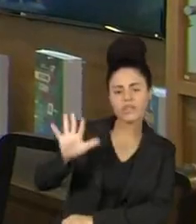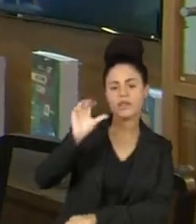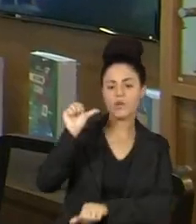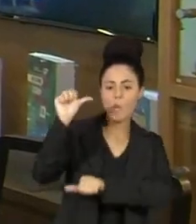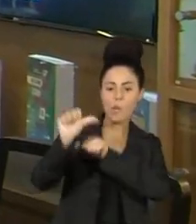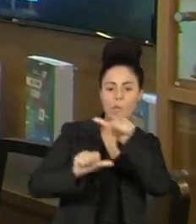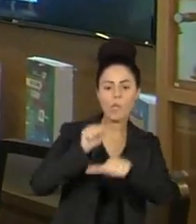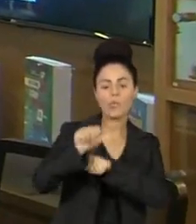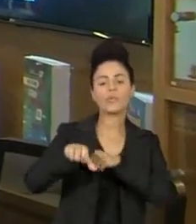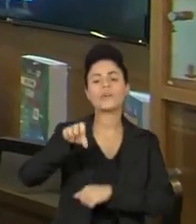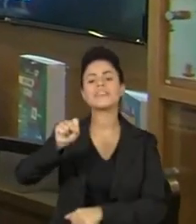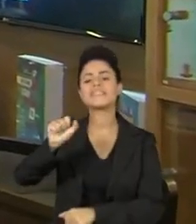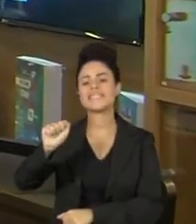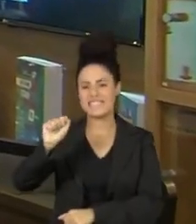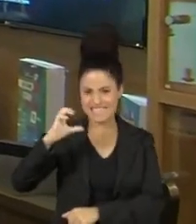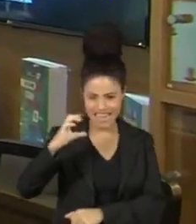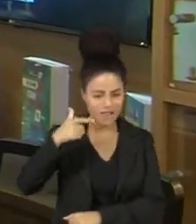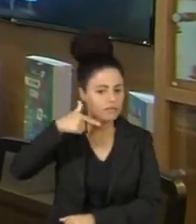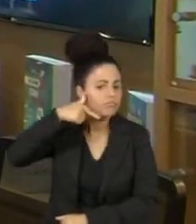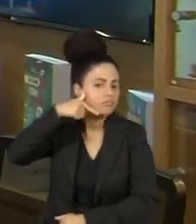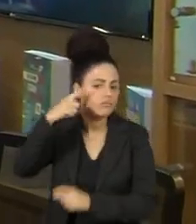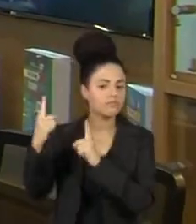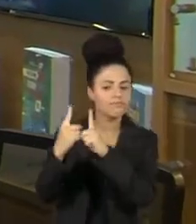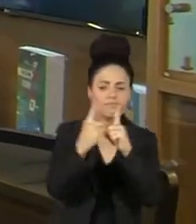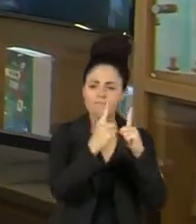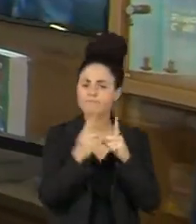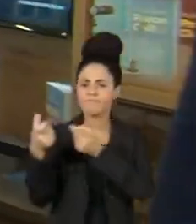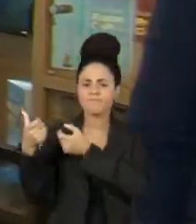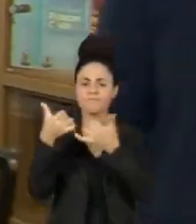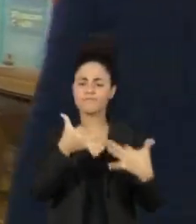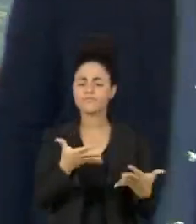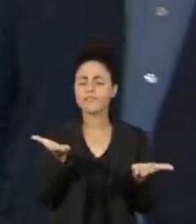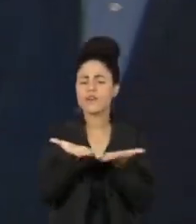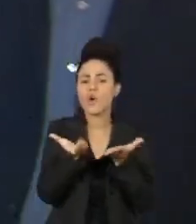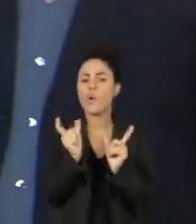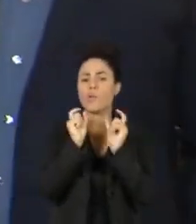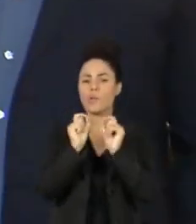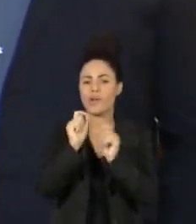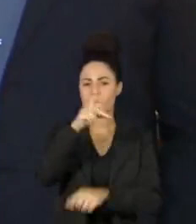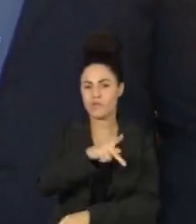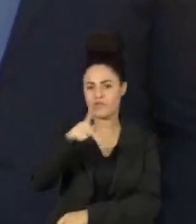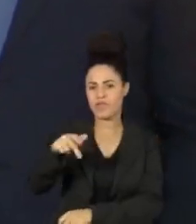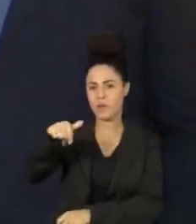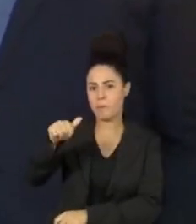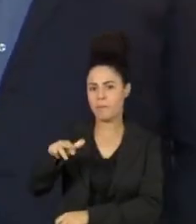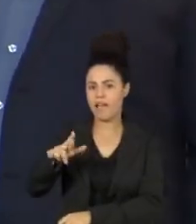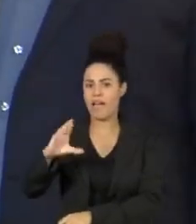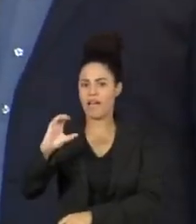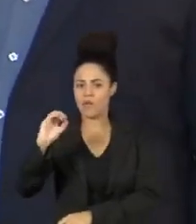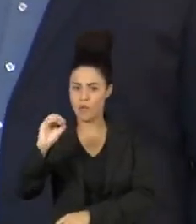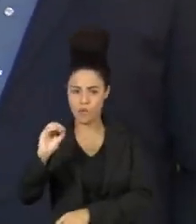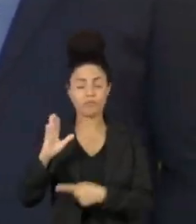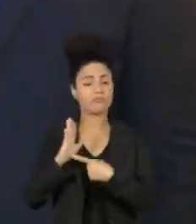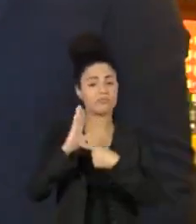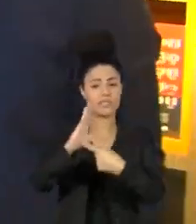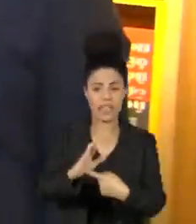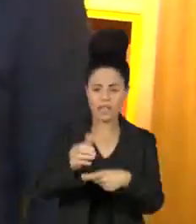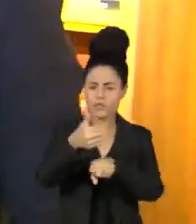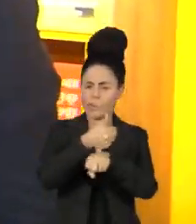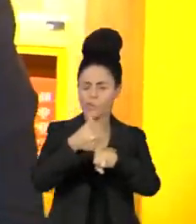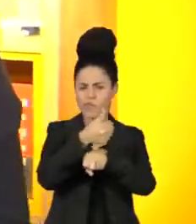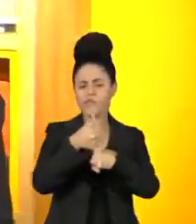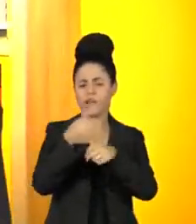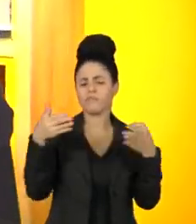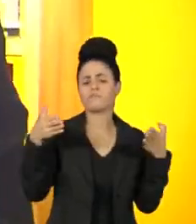SAC, o Serviço de Atendimento ao Consumidor. Quem vai explicar isso para a gente é o professor Marco Antônio Araújo Júnior, que é especialista nessa